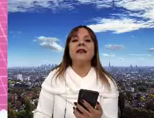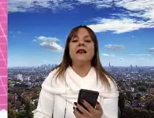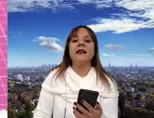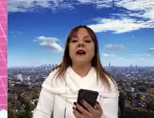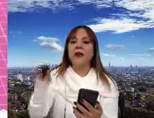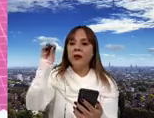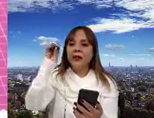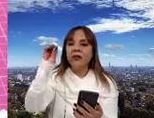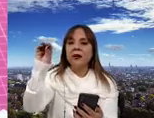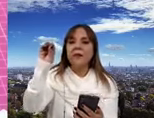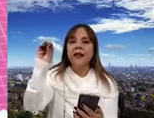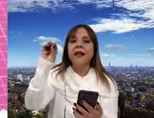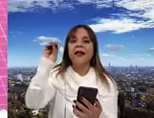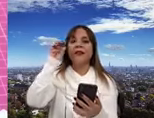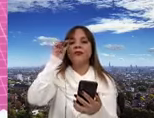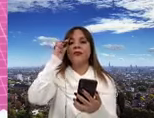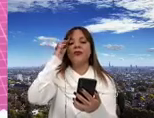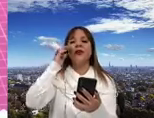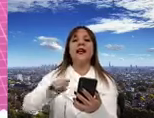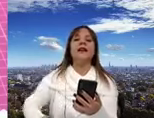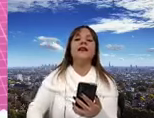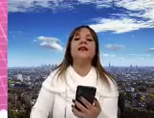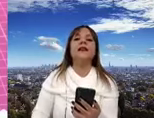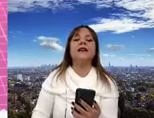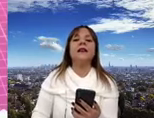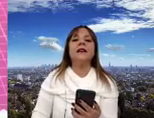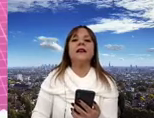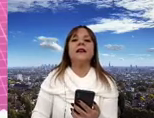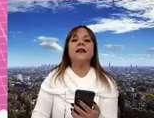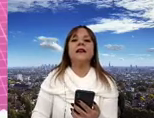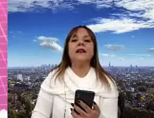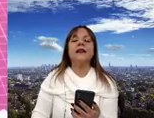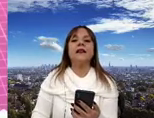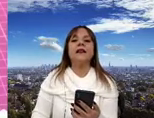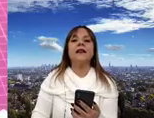o olhinho fica bem ali no fundo, né? Isso, é, aí ele fica